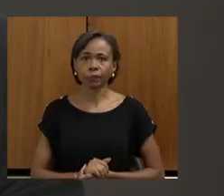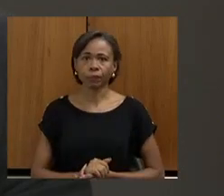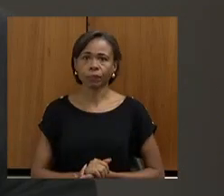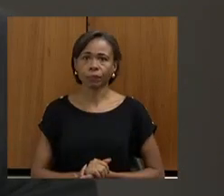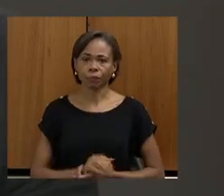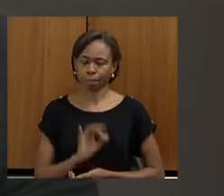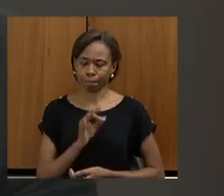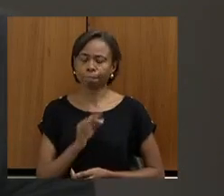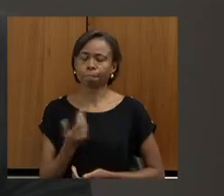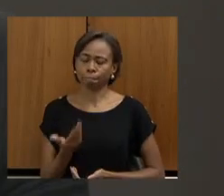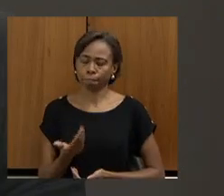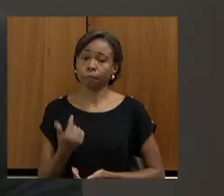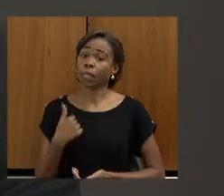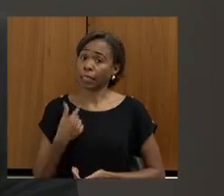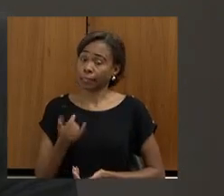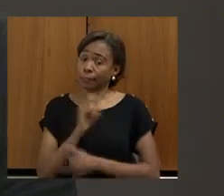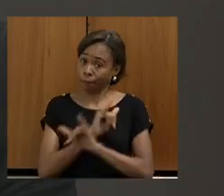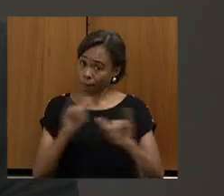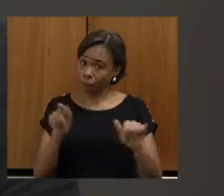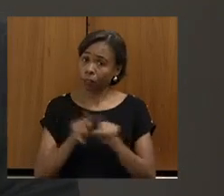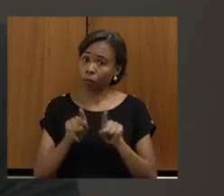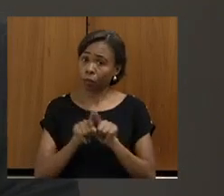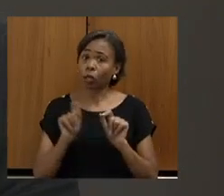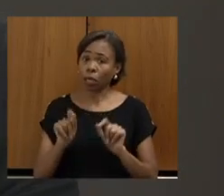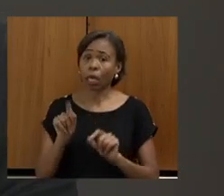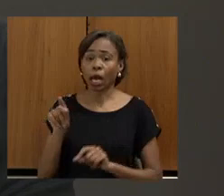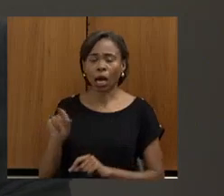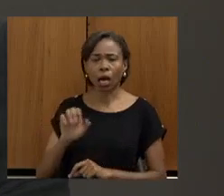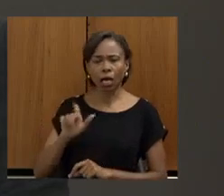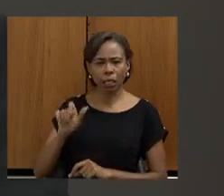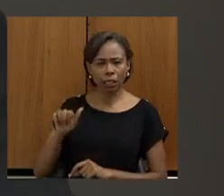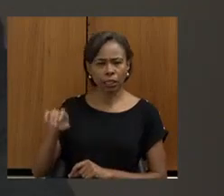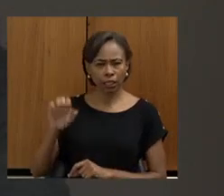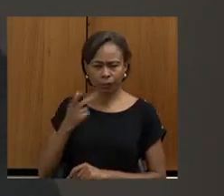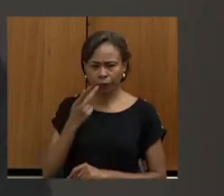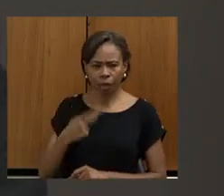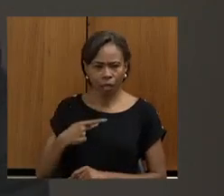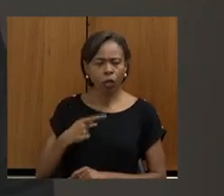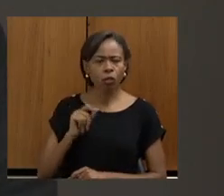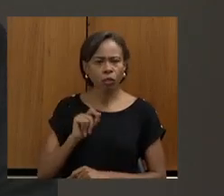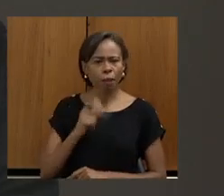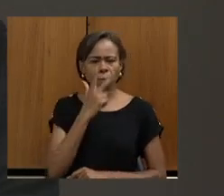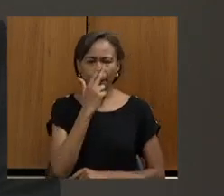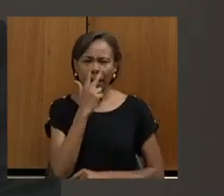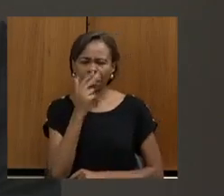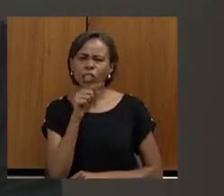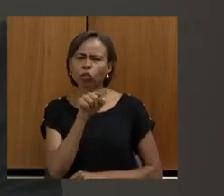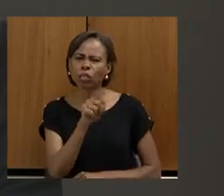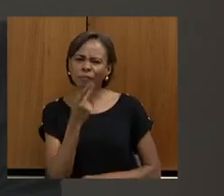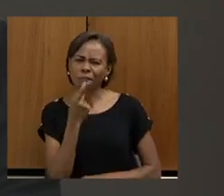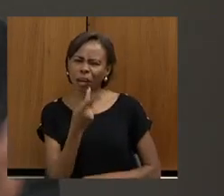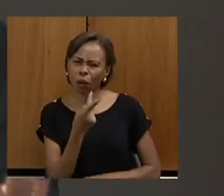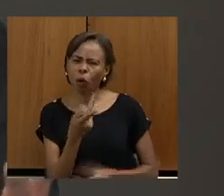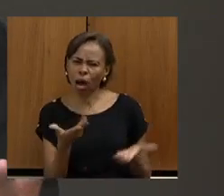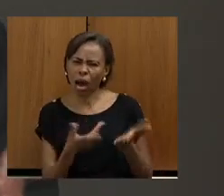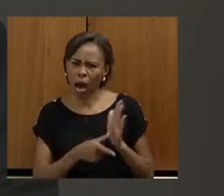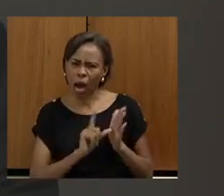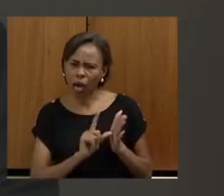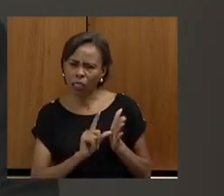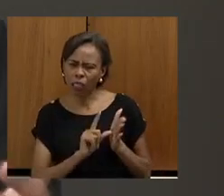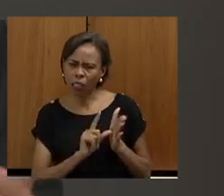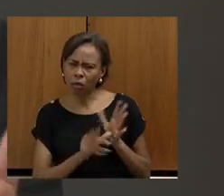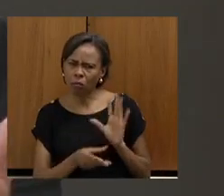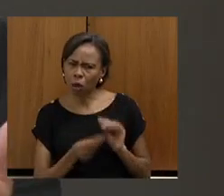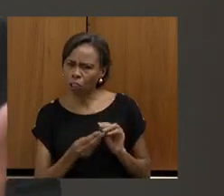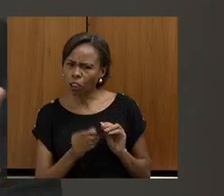E deixando bem claro que a doutora Eliane está me lembrando que me parece, obviamente, que esse fato que a senhora narrou aqui bem brevemente,